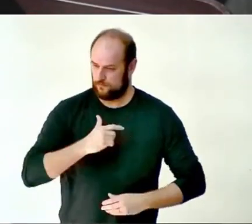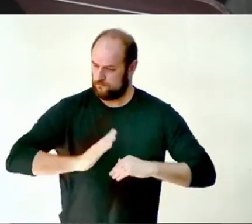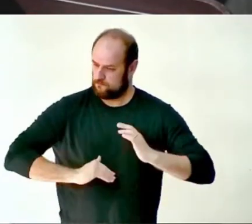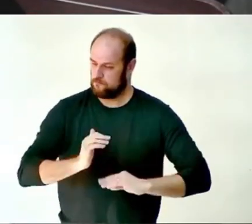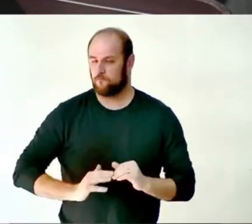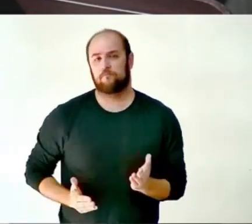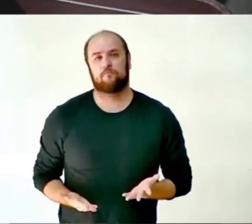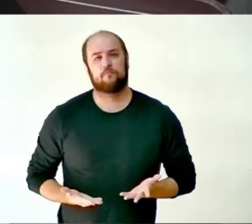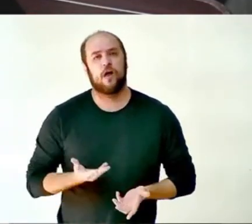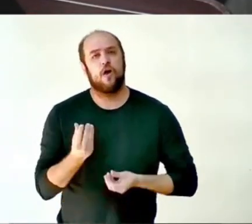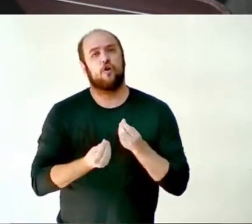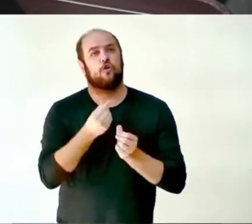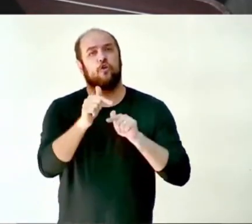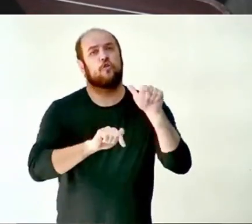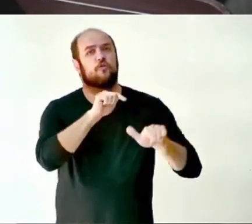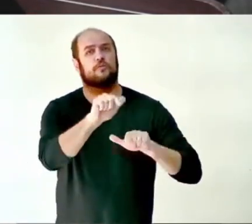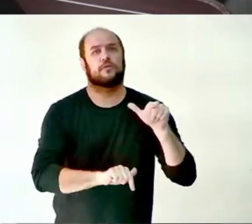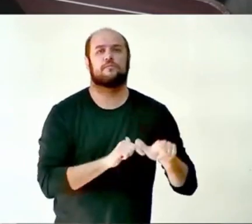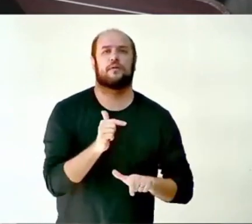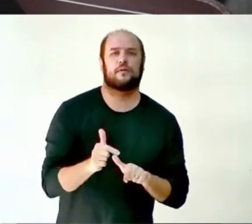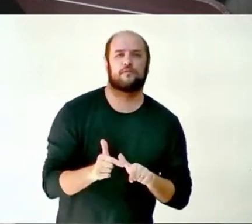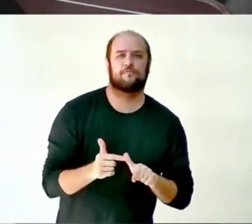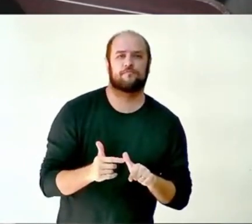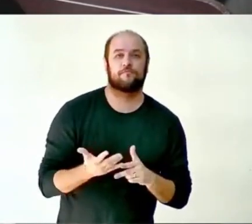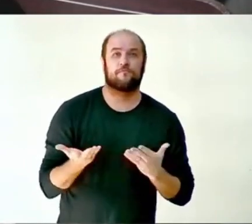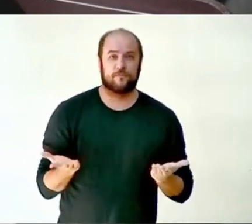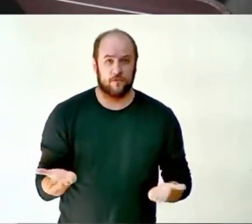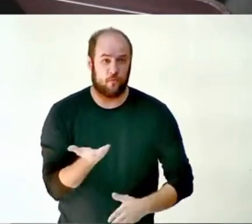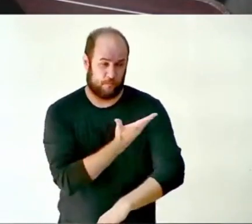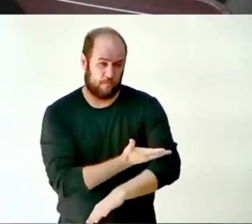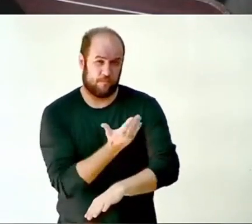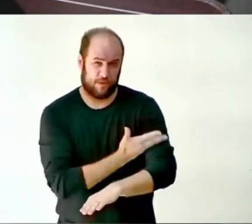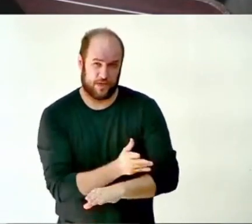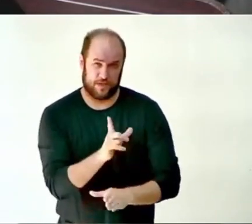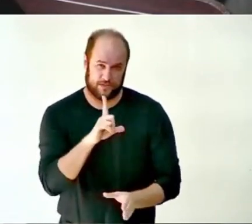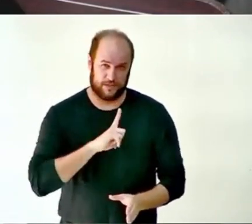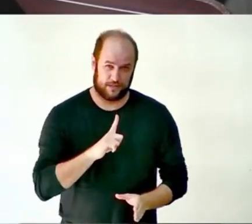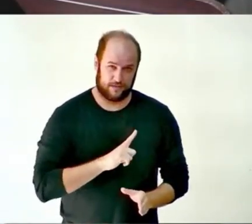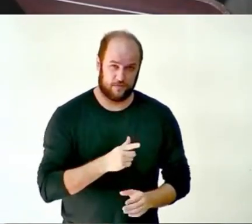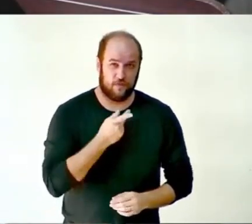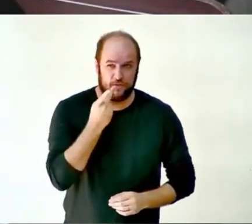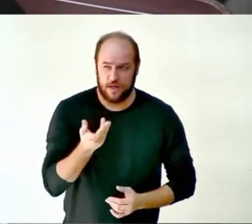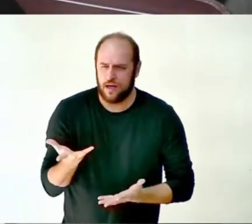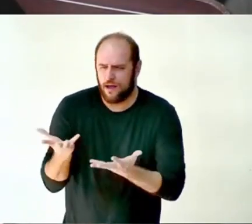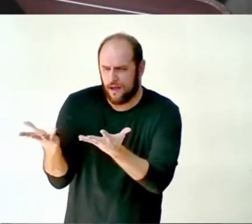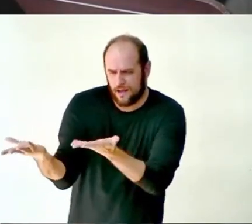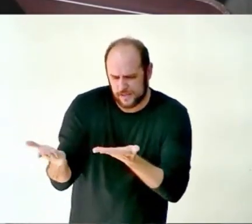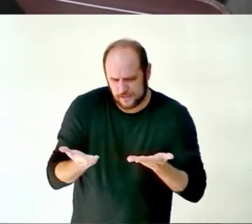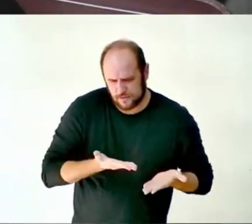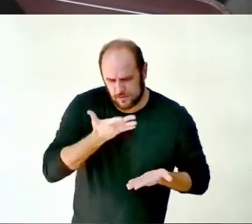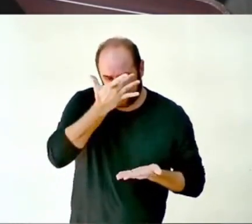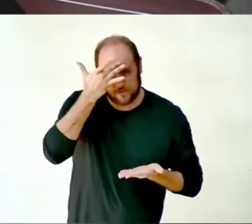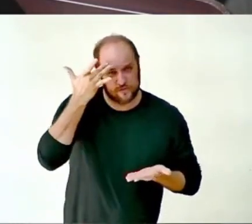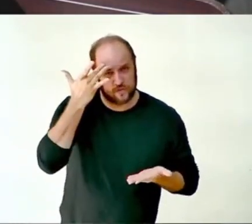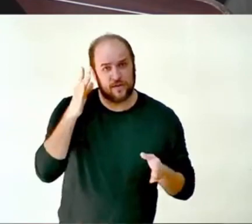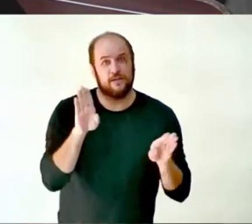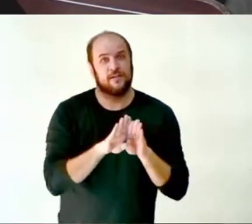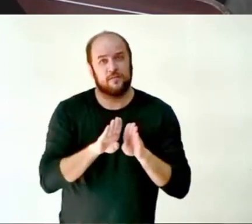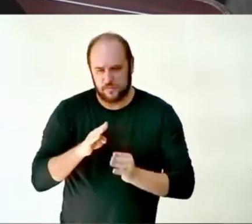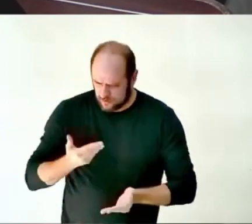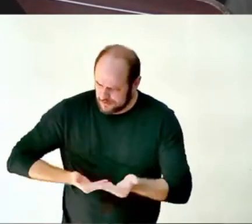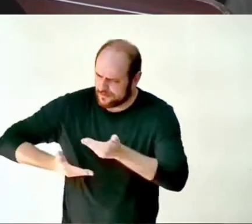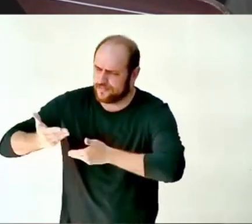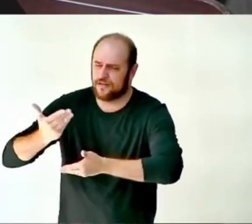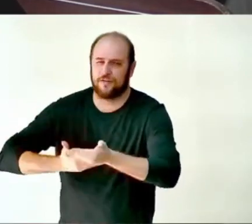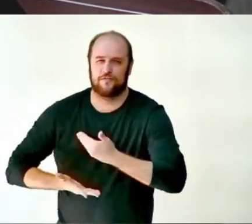trabalha então? E aí a prática inclui, no texto aqui, hospitalidade e serviço. Eu arrisco